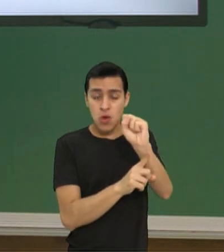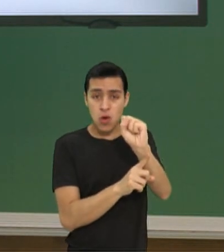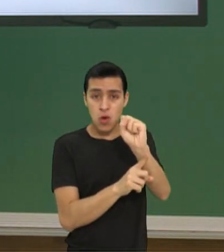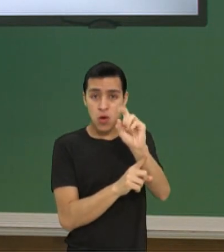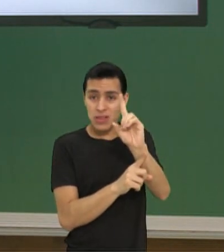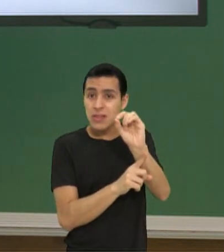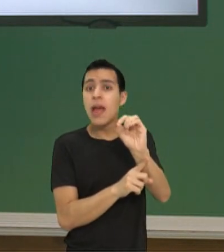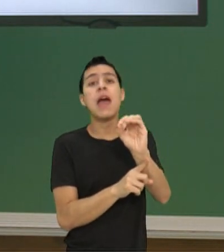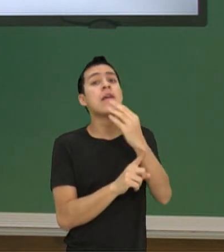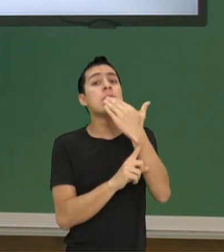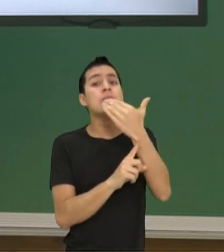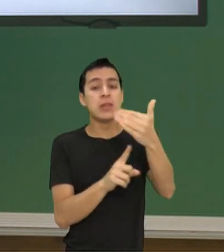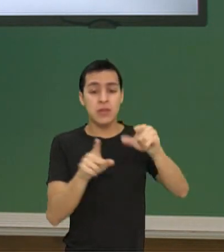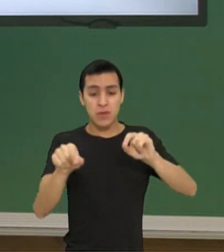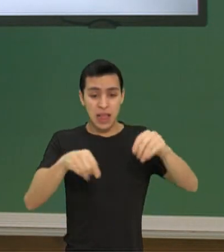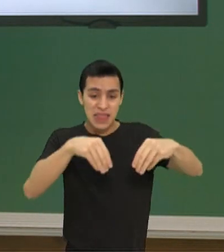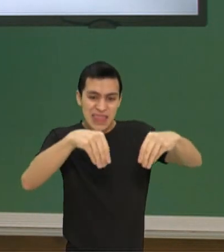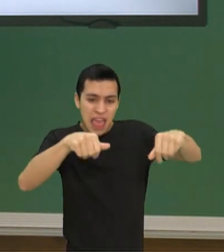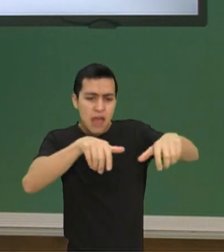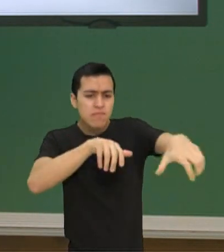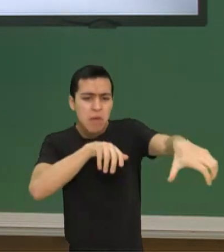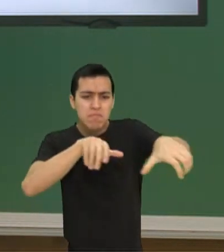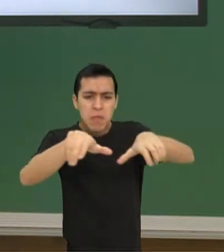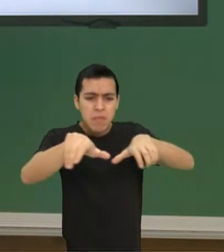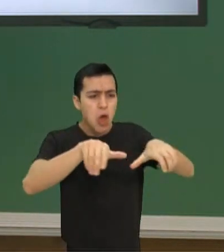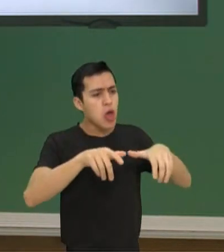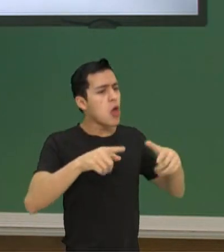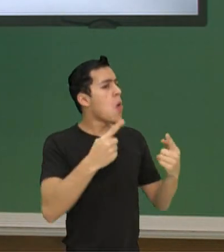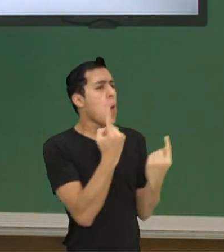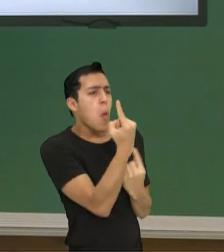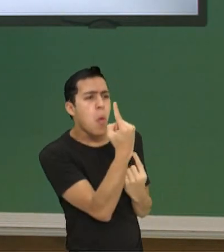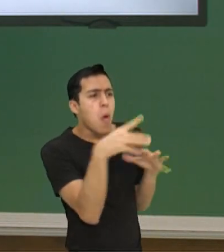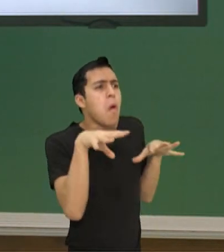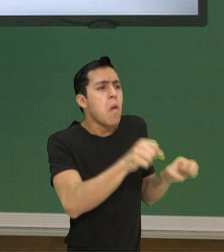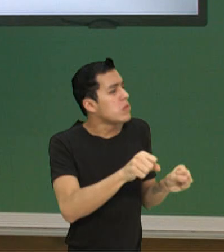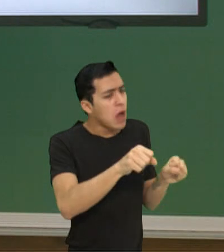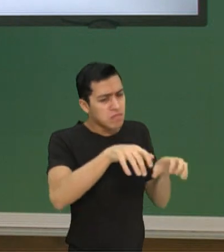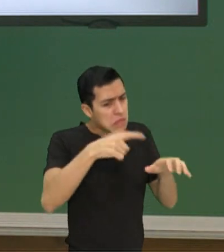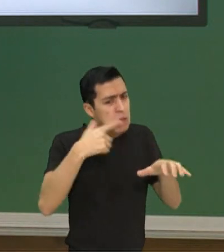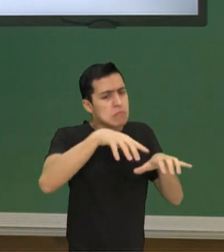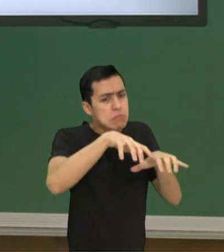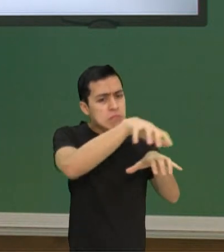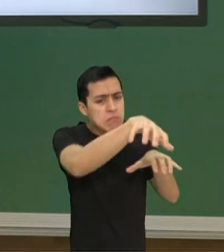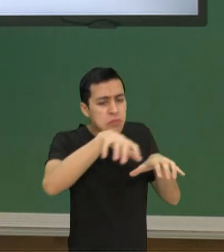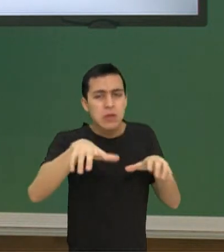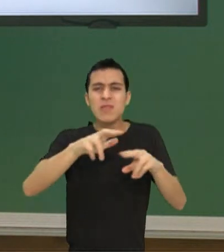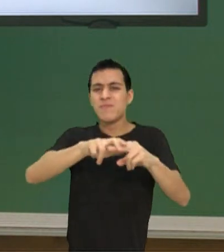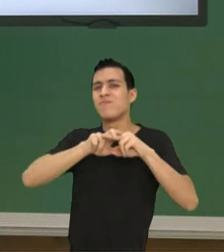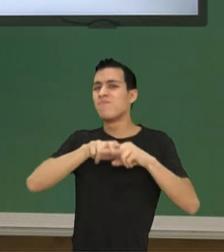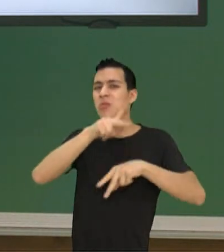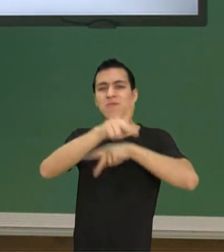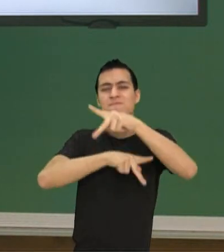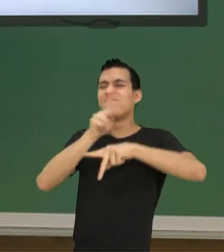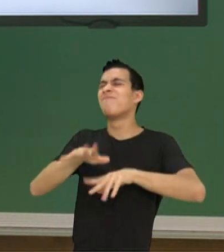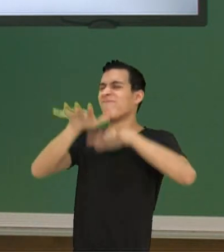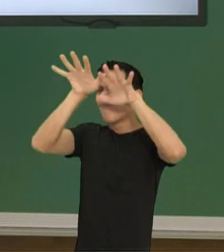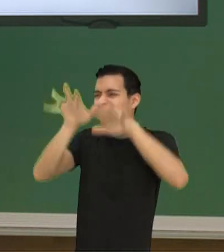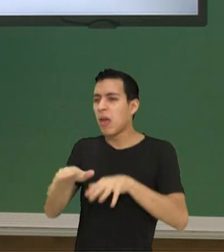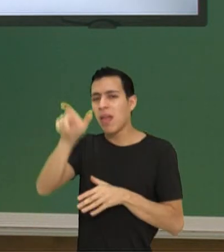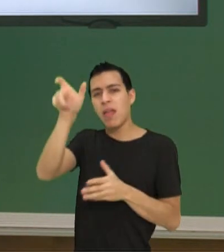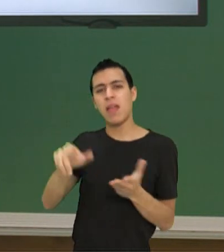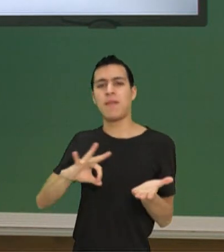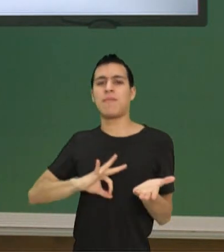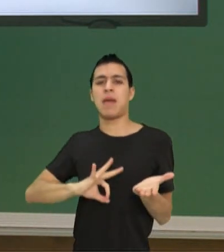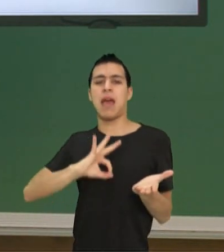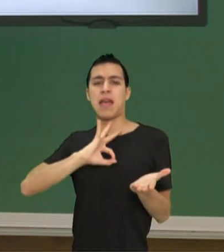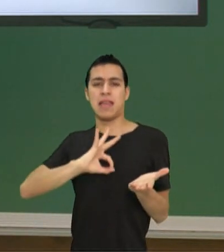uma redistribuição de terra. Então é claro que ele vai virar um herói nacional. Bom, vou trazer para vocês, como eu